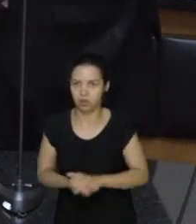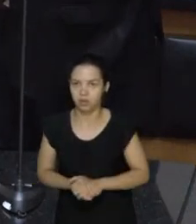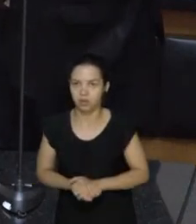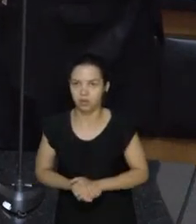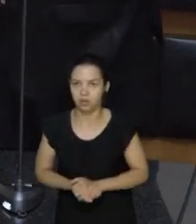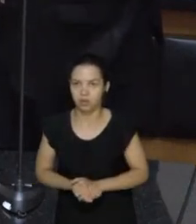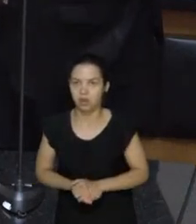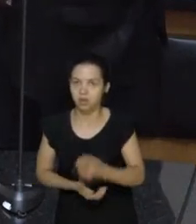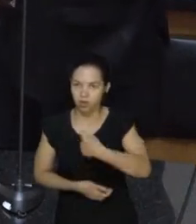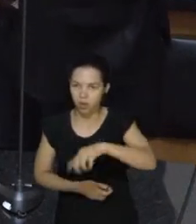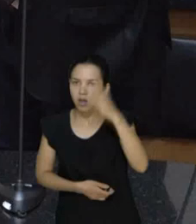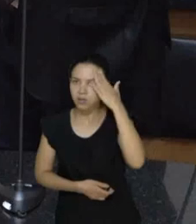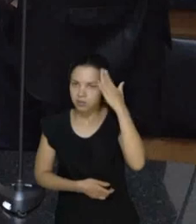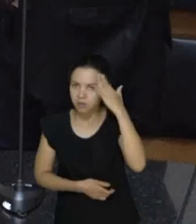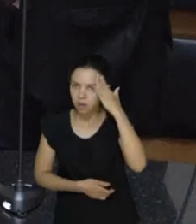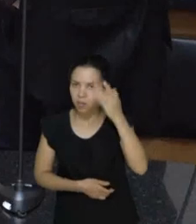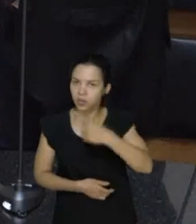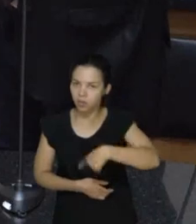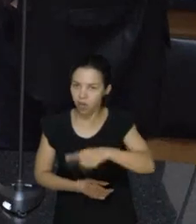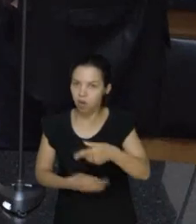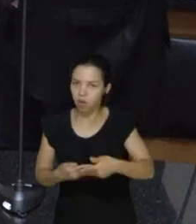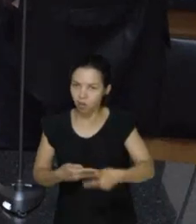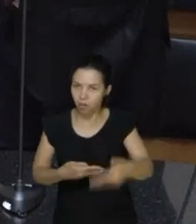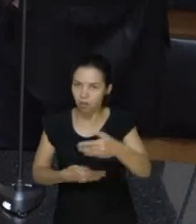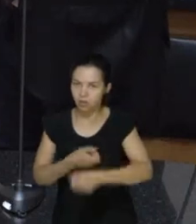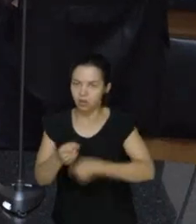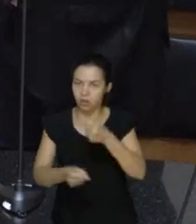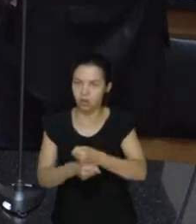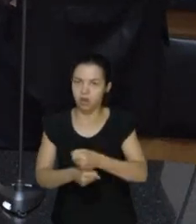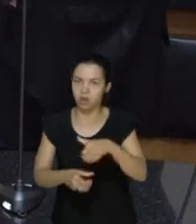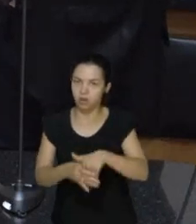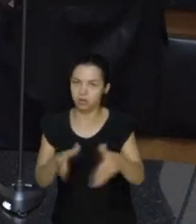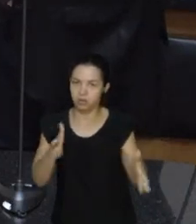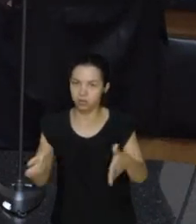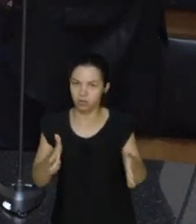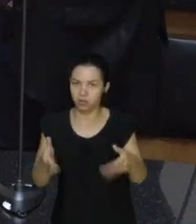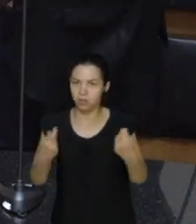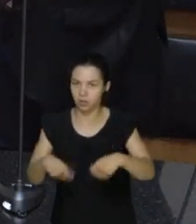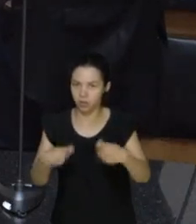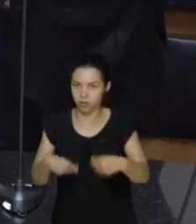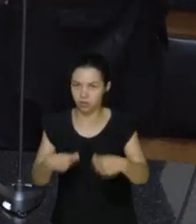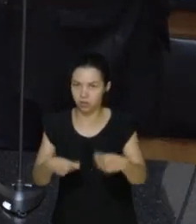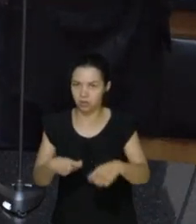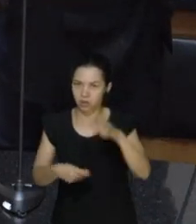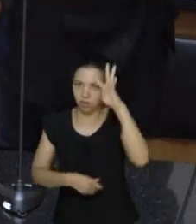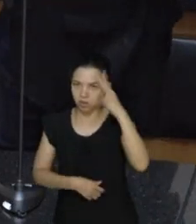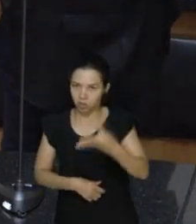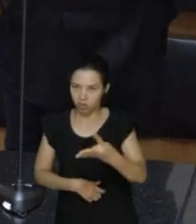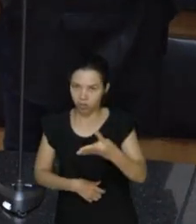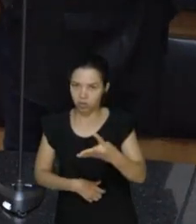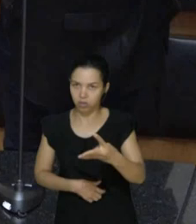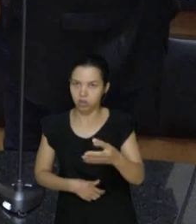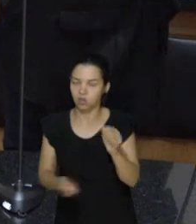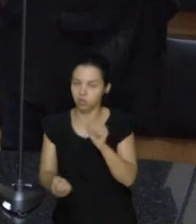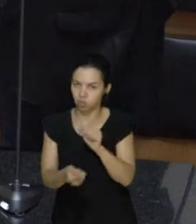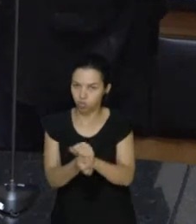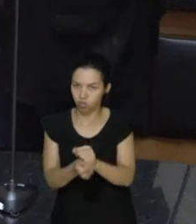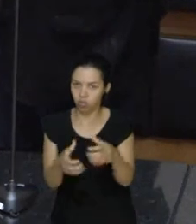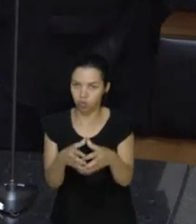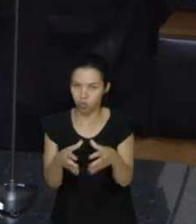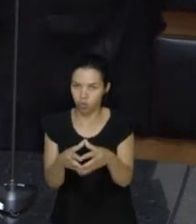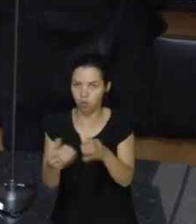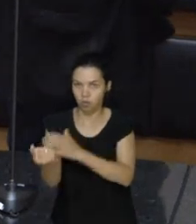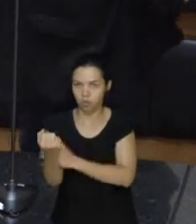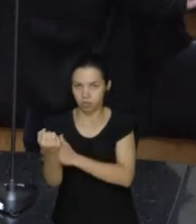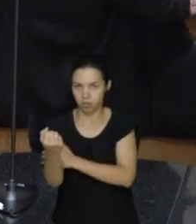sabe muito bem que a gente vai ter que começar o nosso ano legislativo ano que vem tomando providência em relação a isso. Principalmente junto com a bancada feminina. E eu me coloco